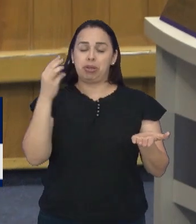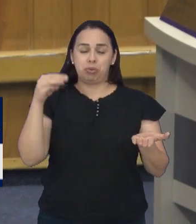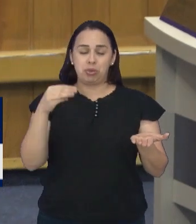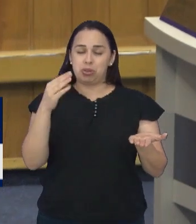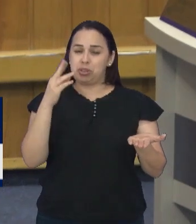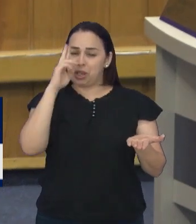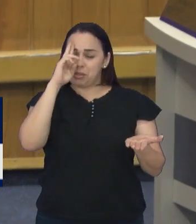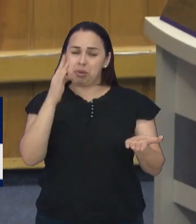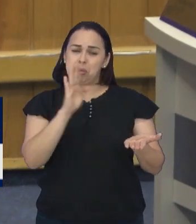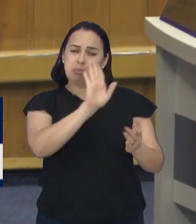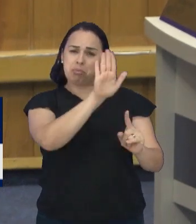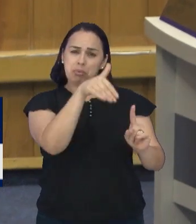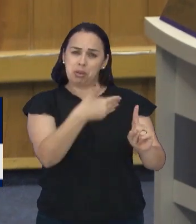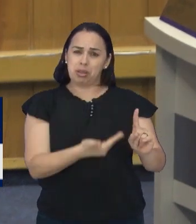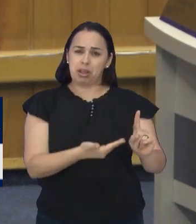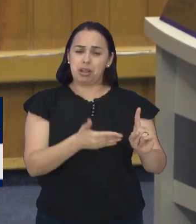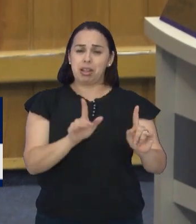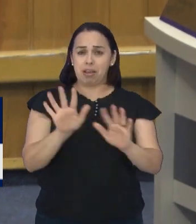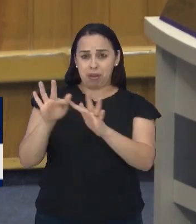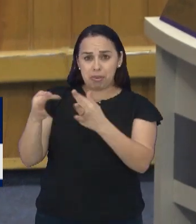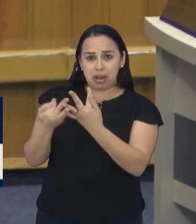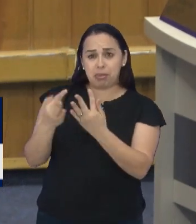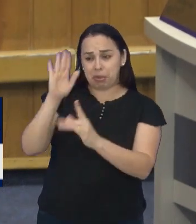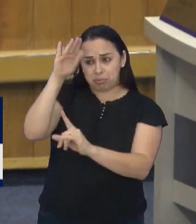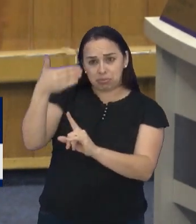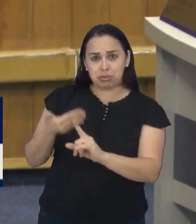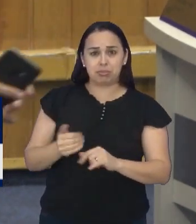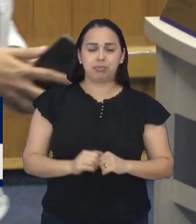em homenagem a ela e a toda a família dela.